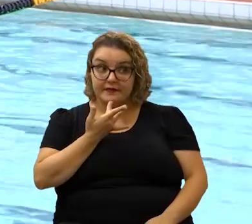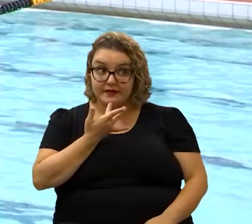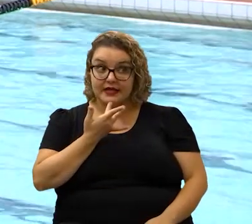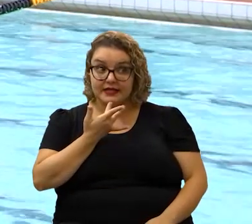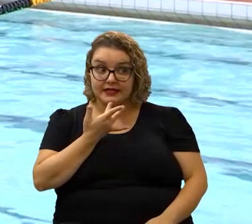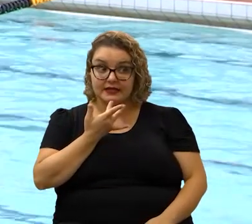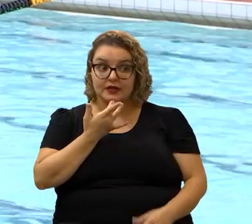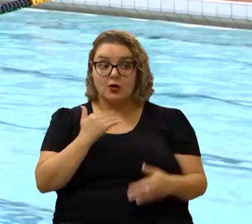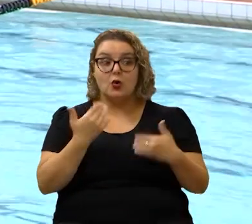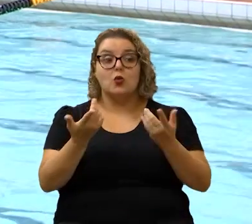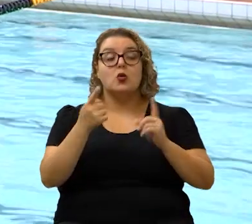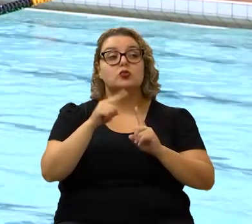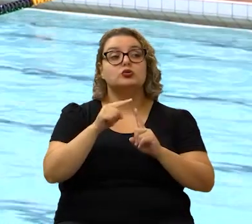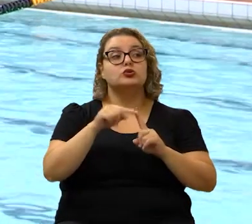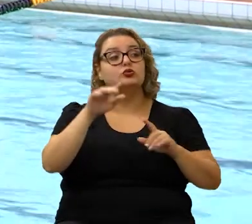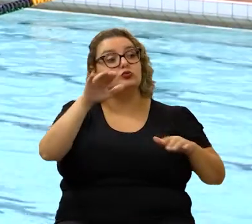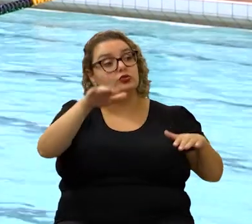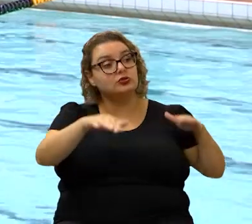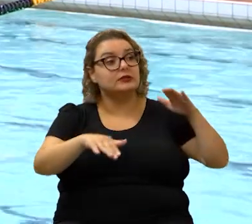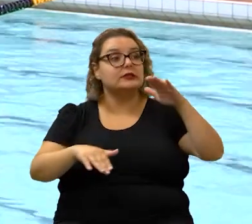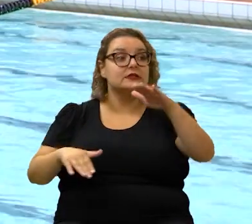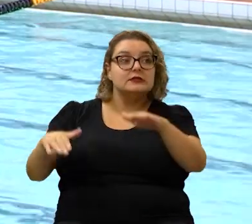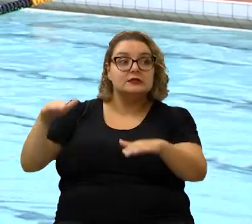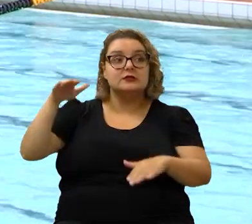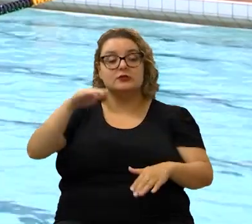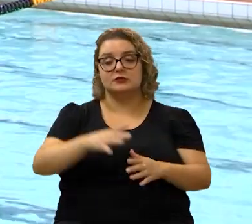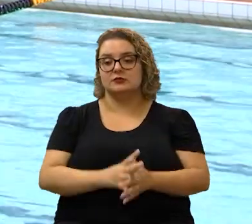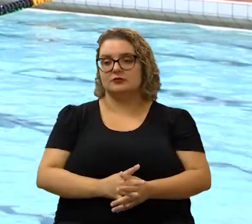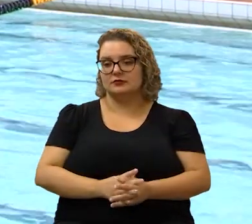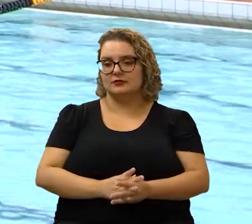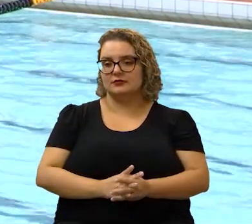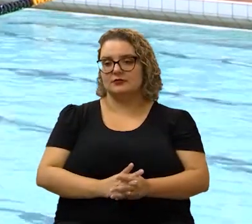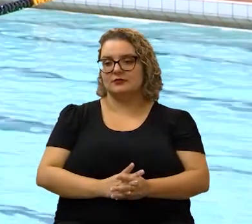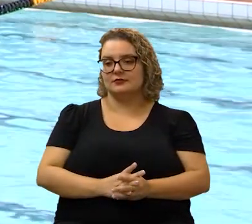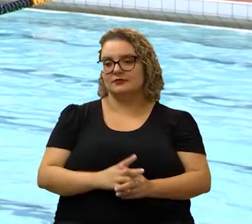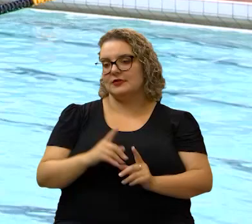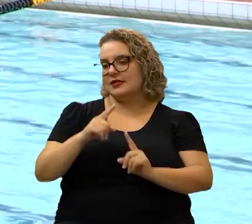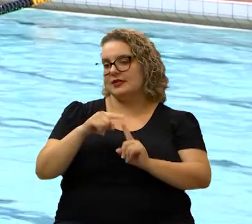E você prefere qual estilo de